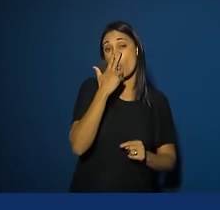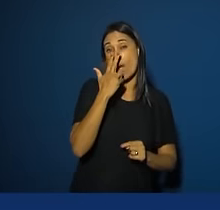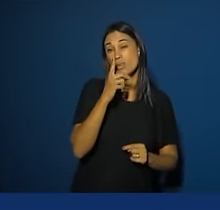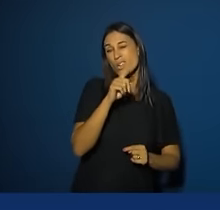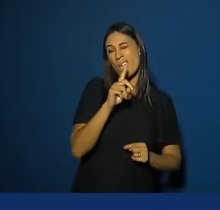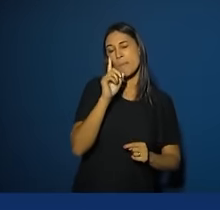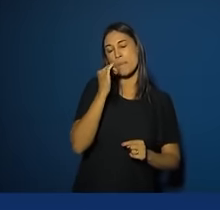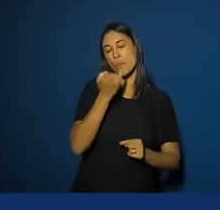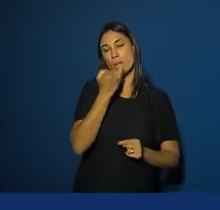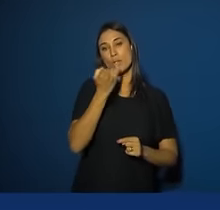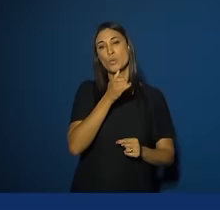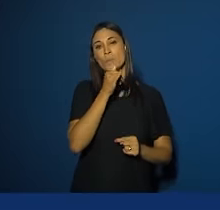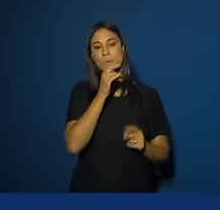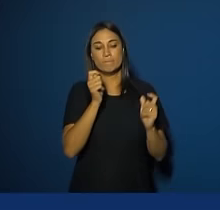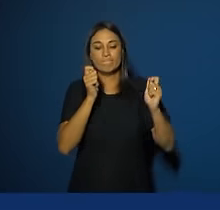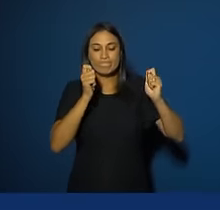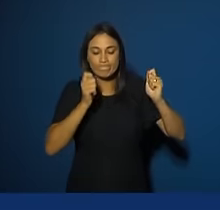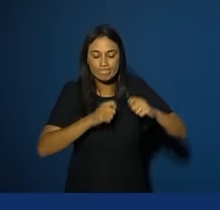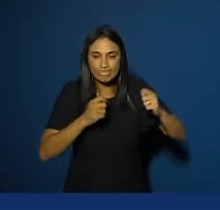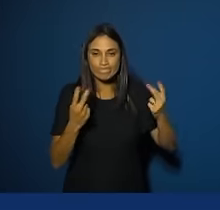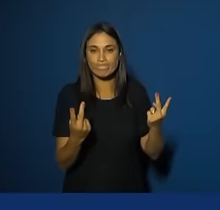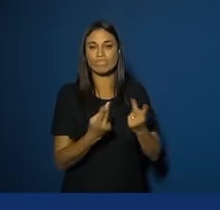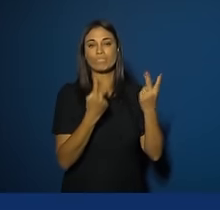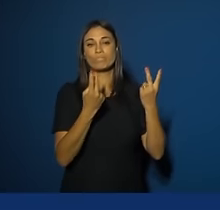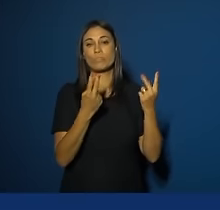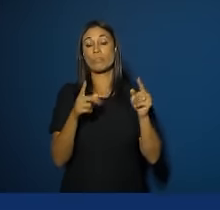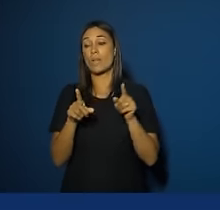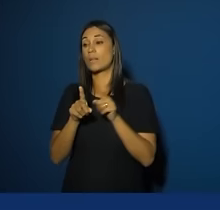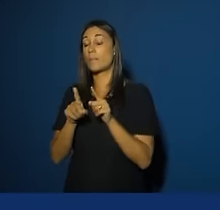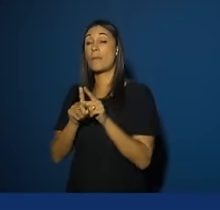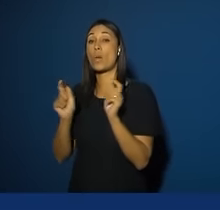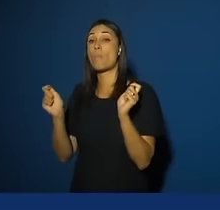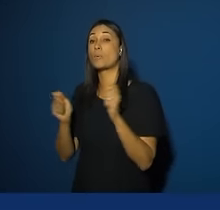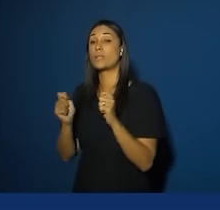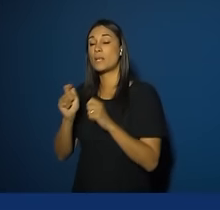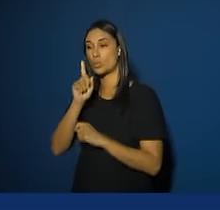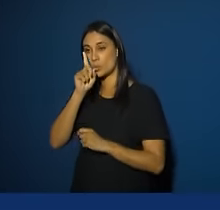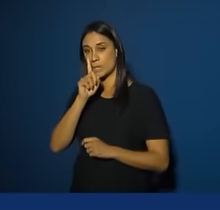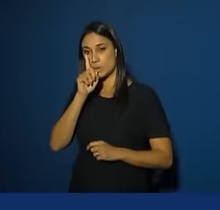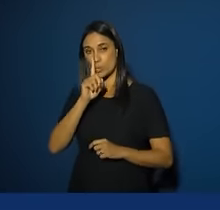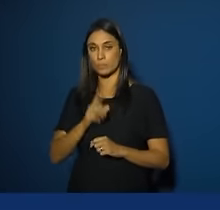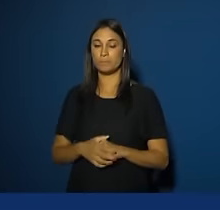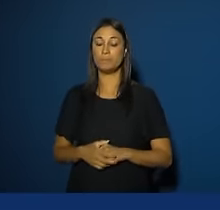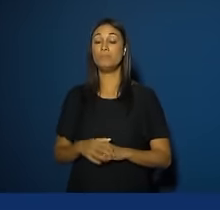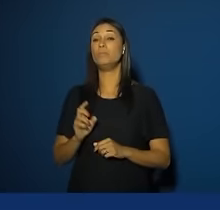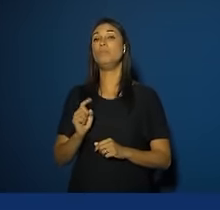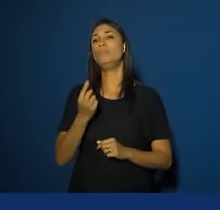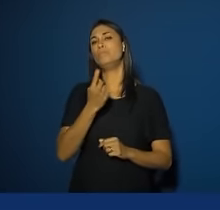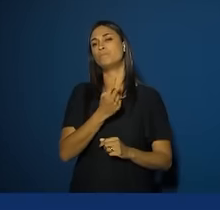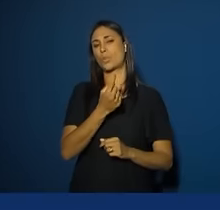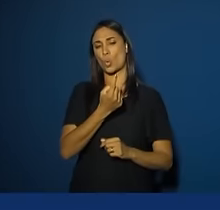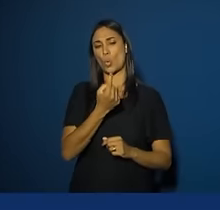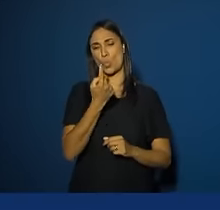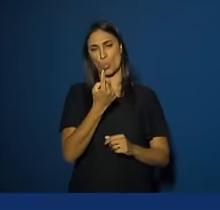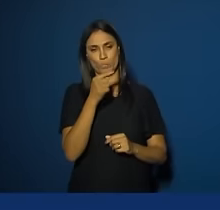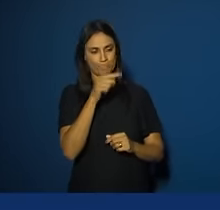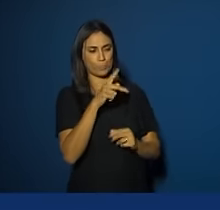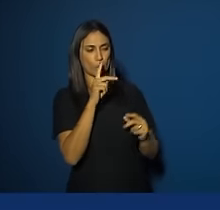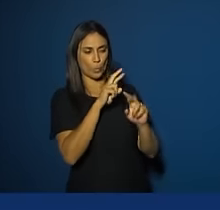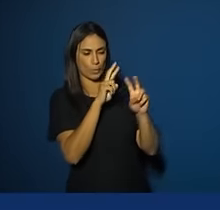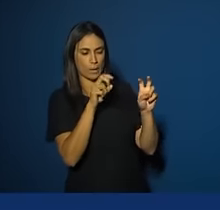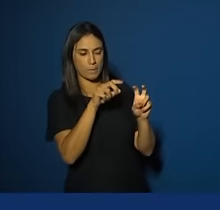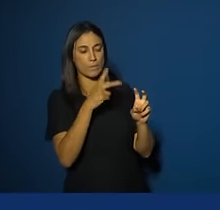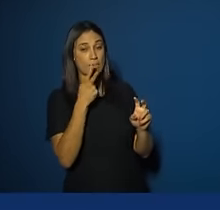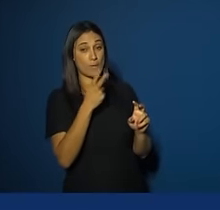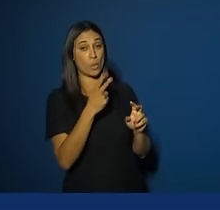pega o potencial de valorização e também pega o potencial dos riscos. Um dos temas que você está falando de sucessão do